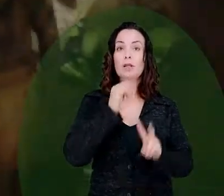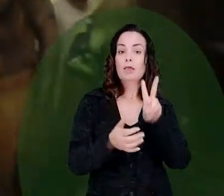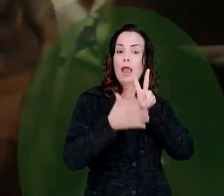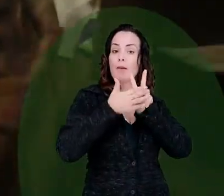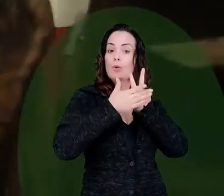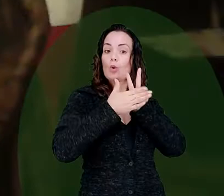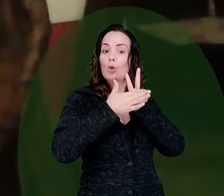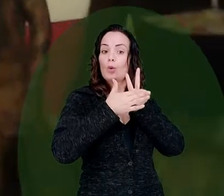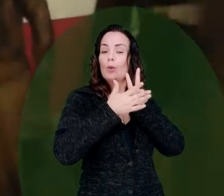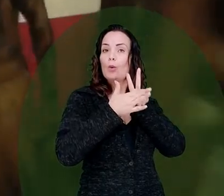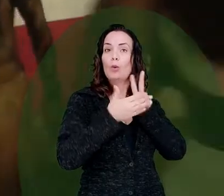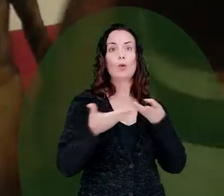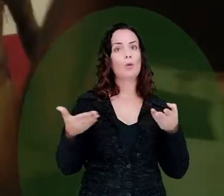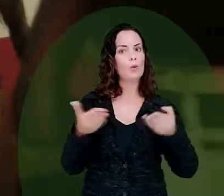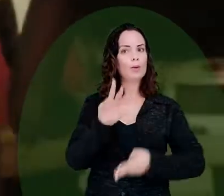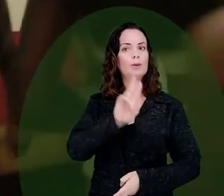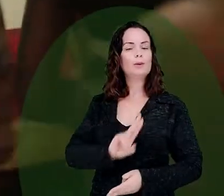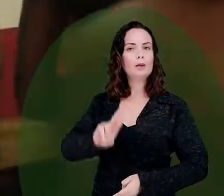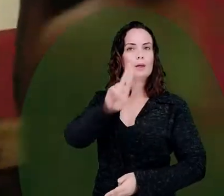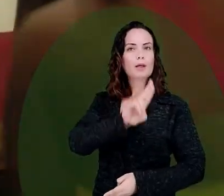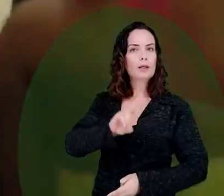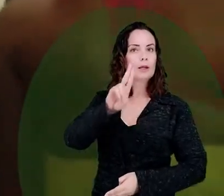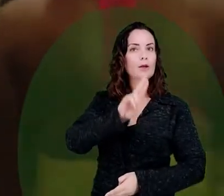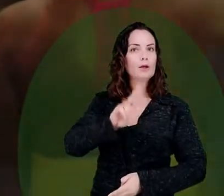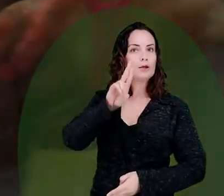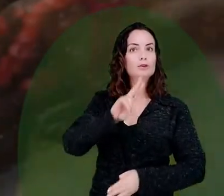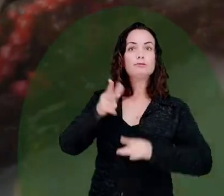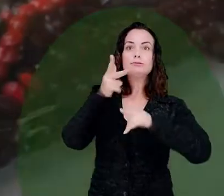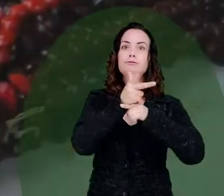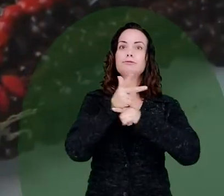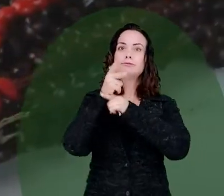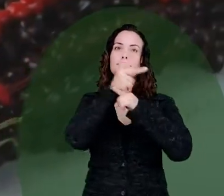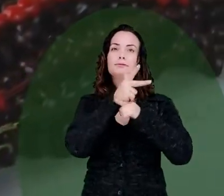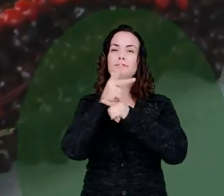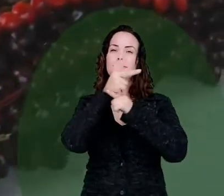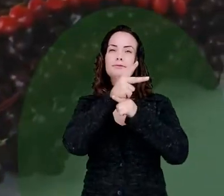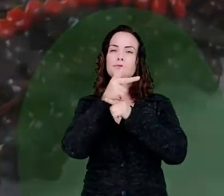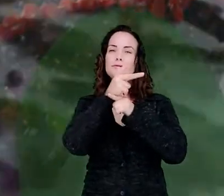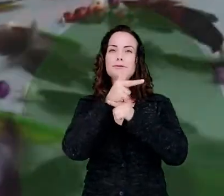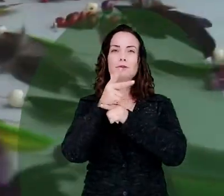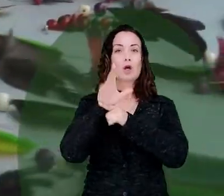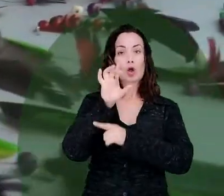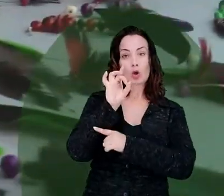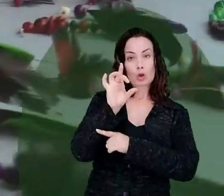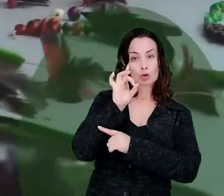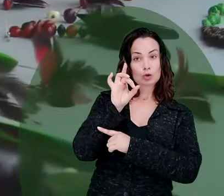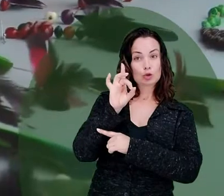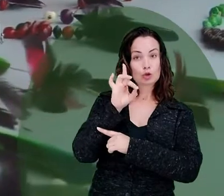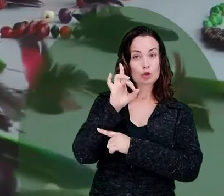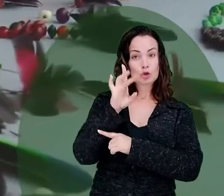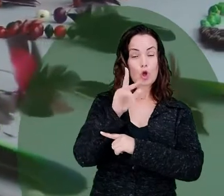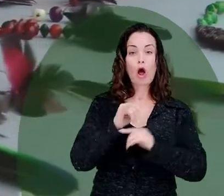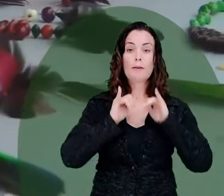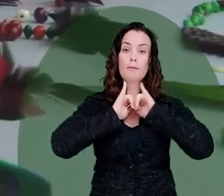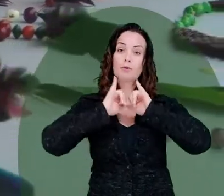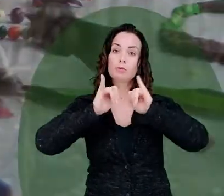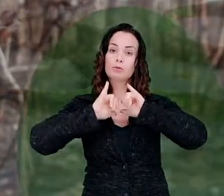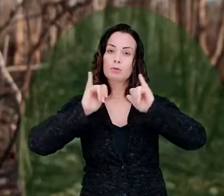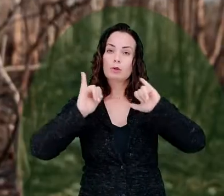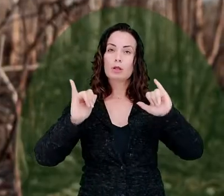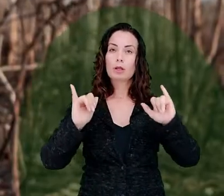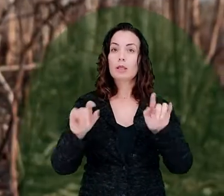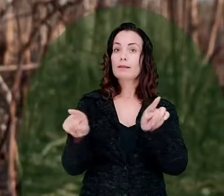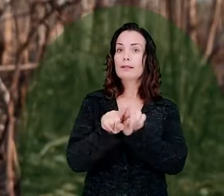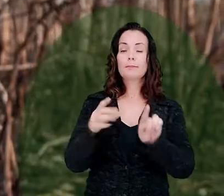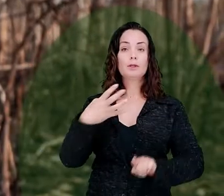hoje, eles usam da gravação em vídeo não só para documentar modos de